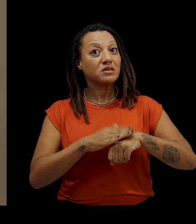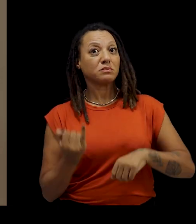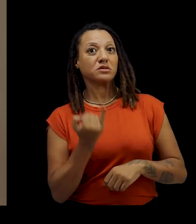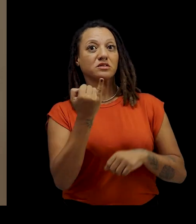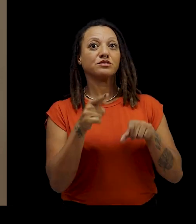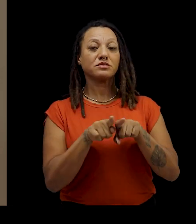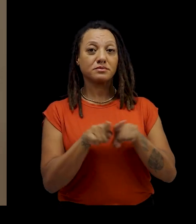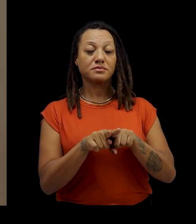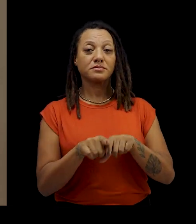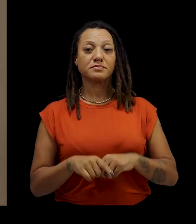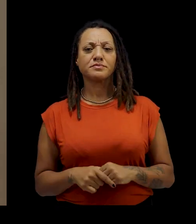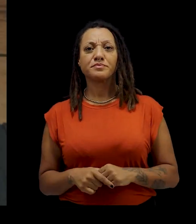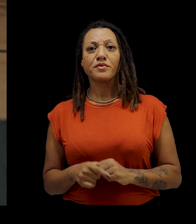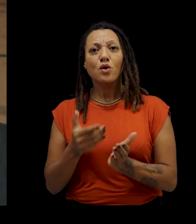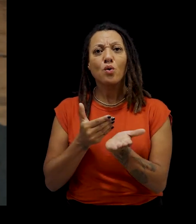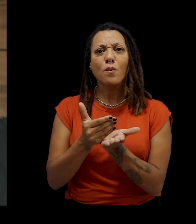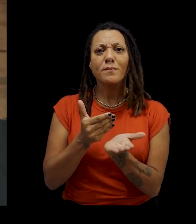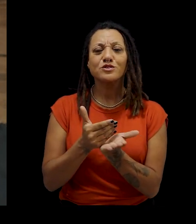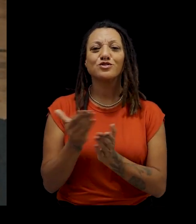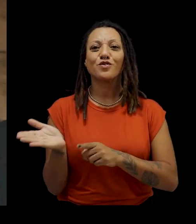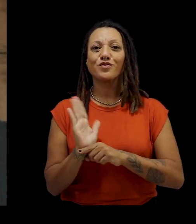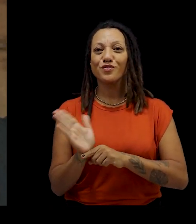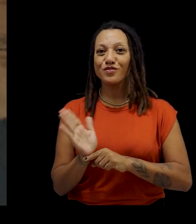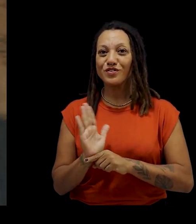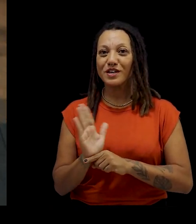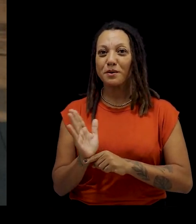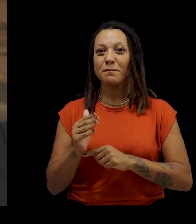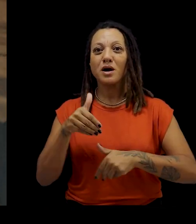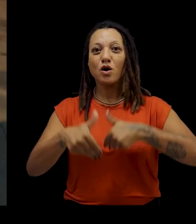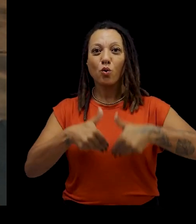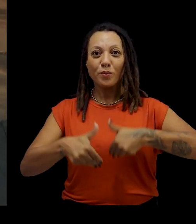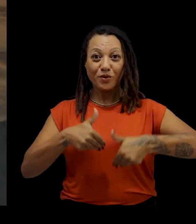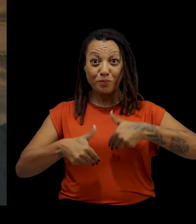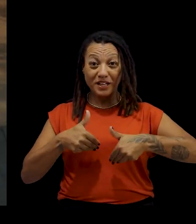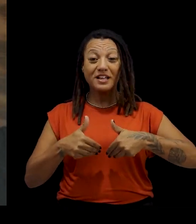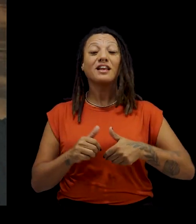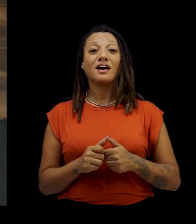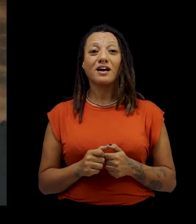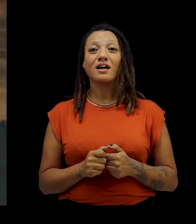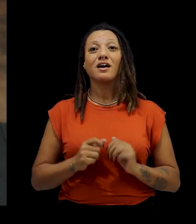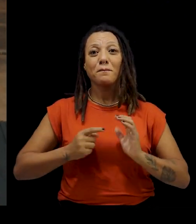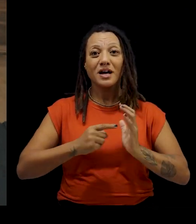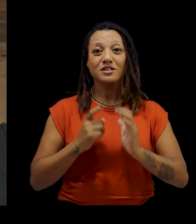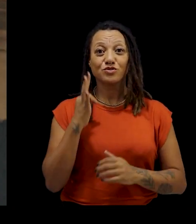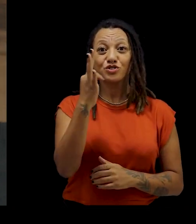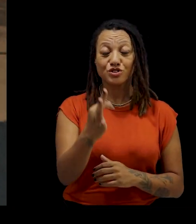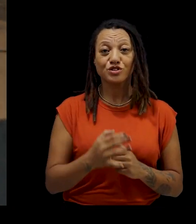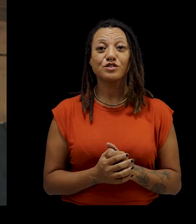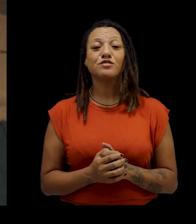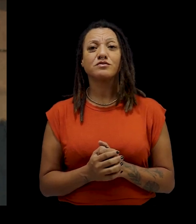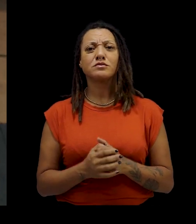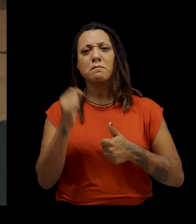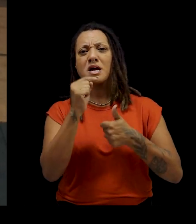pessoa que faz tem que ser levado em conta, assim. E aí ele começou com o filme da Curupira, A Máquina do Destino,